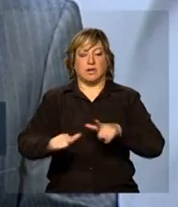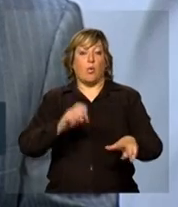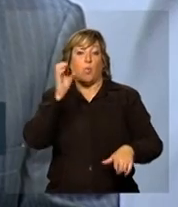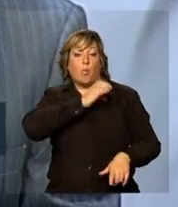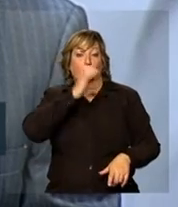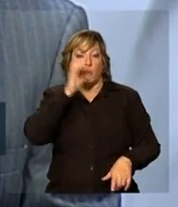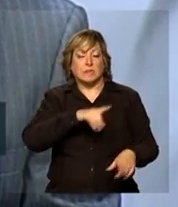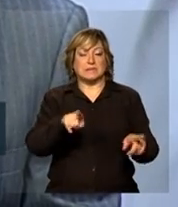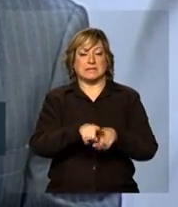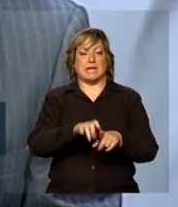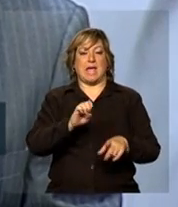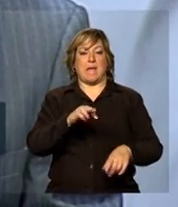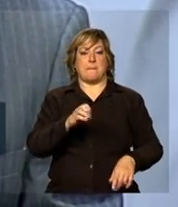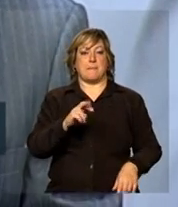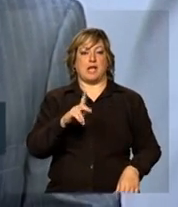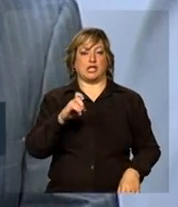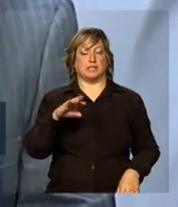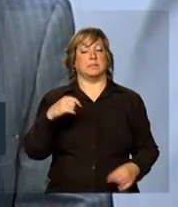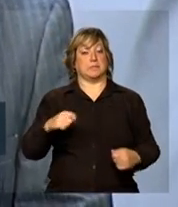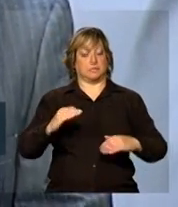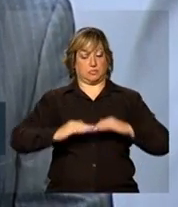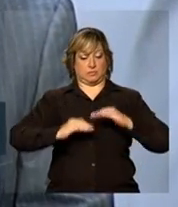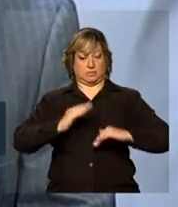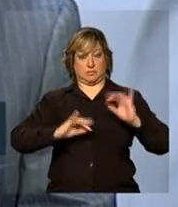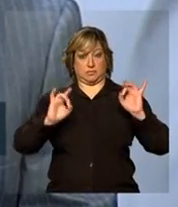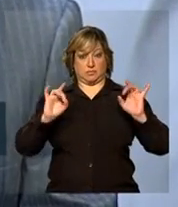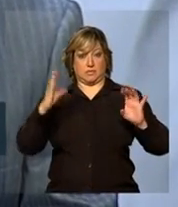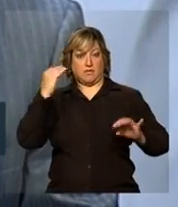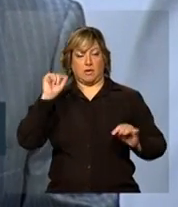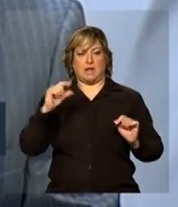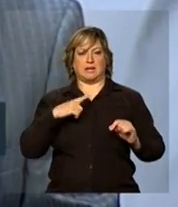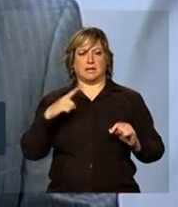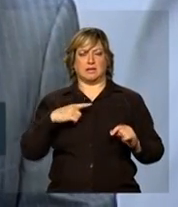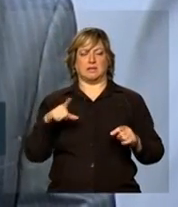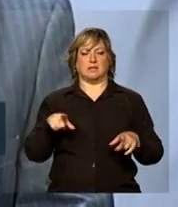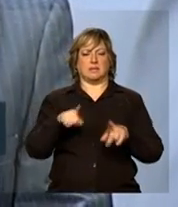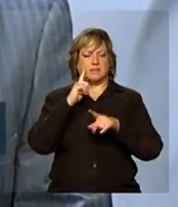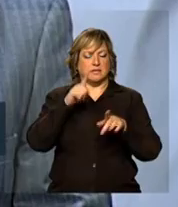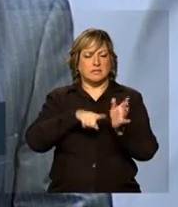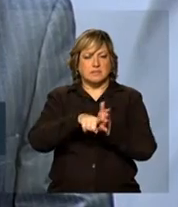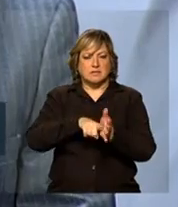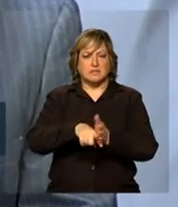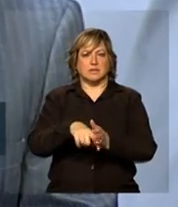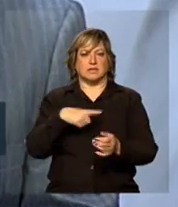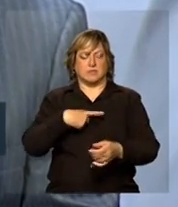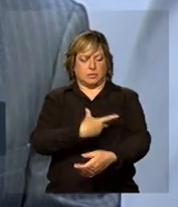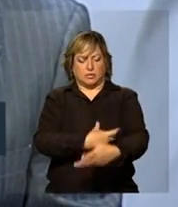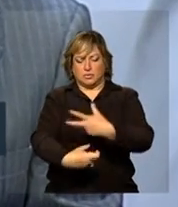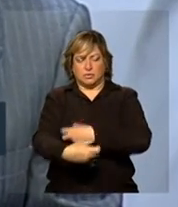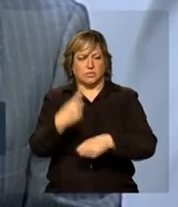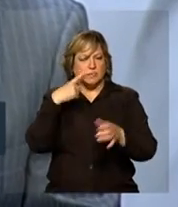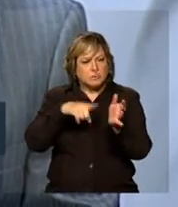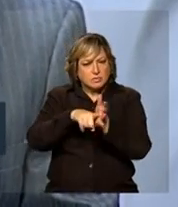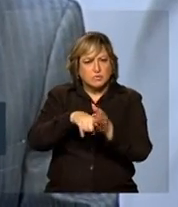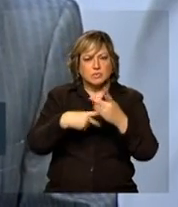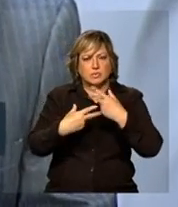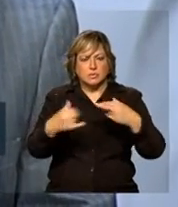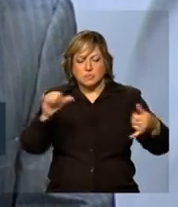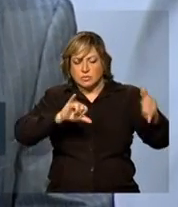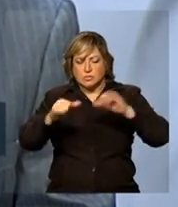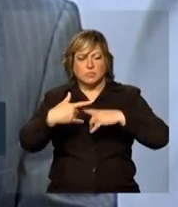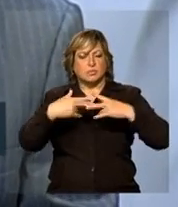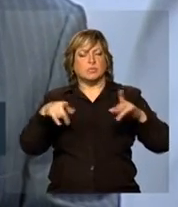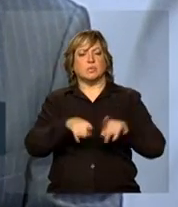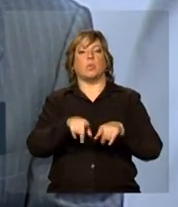você precisa ter equipes mais bem preparadas, com laboratório diagnóstico melhor, com estrutura de apoio de UTI,